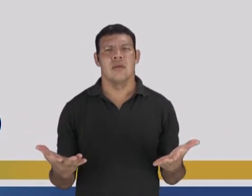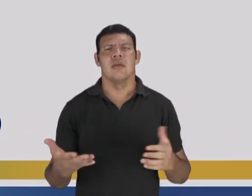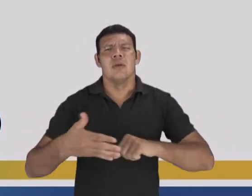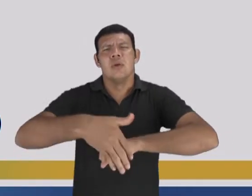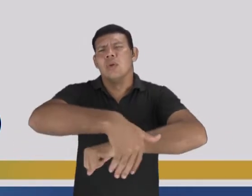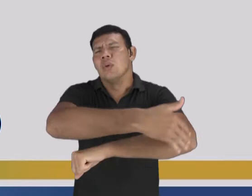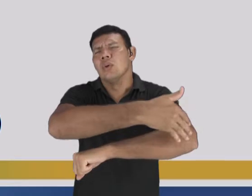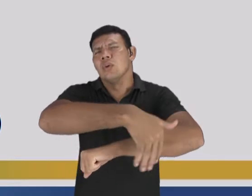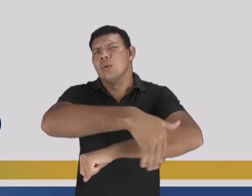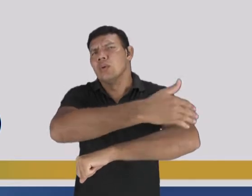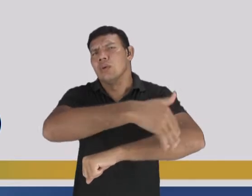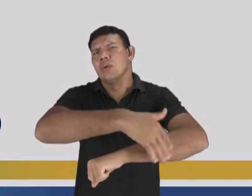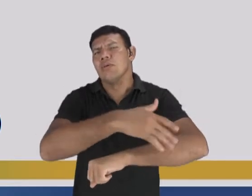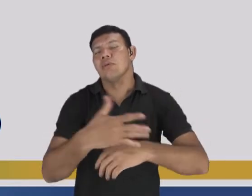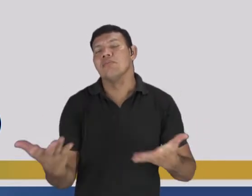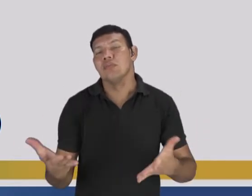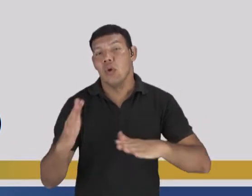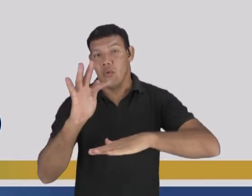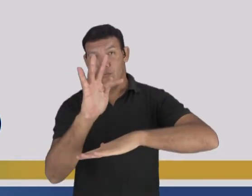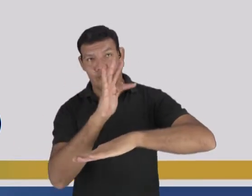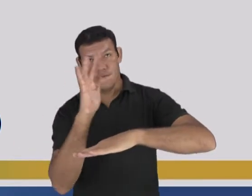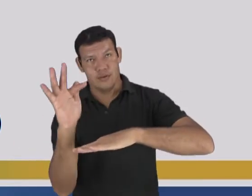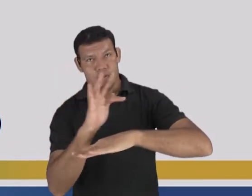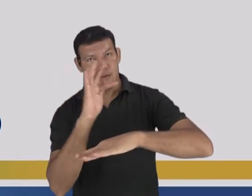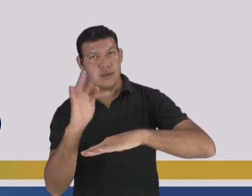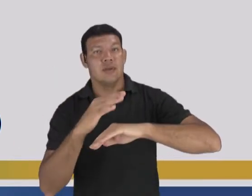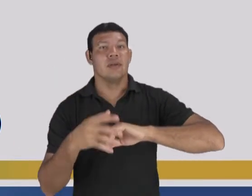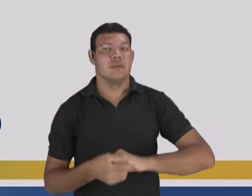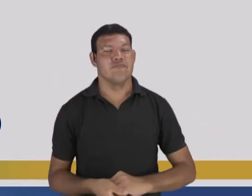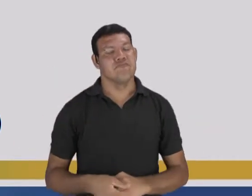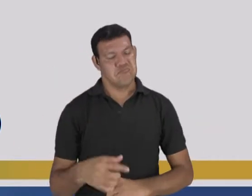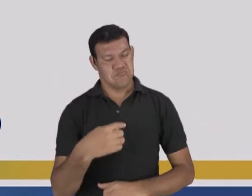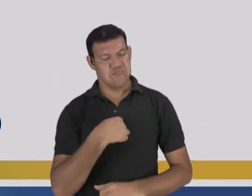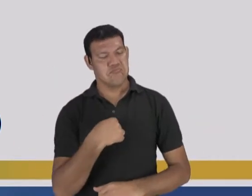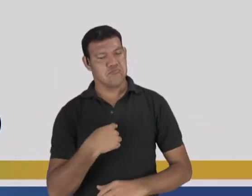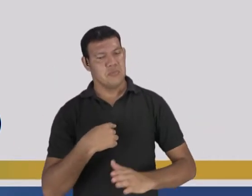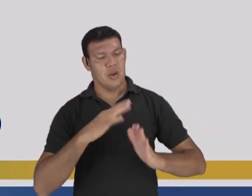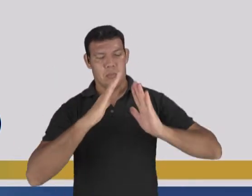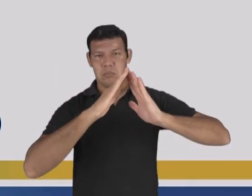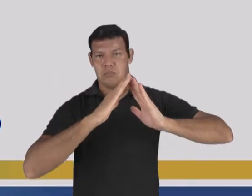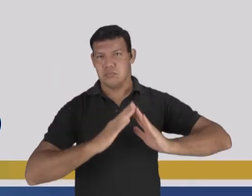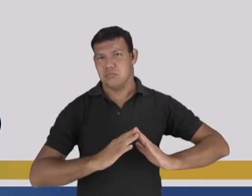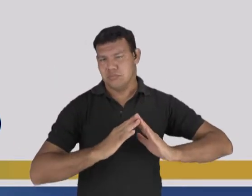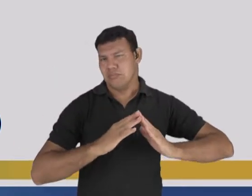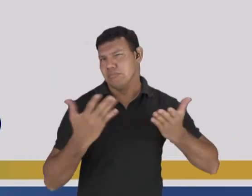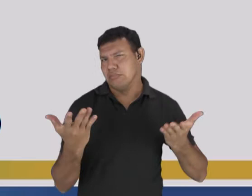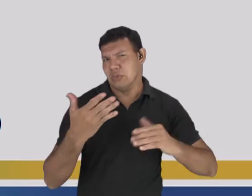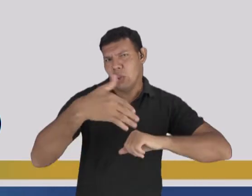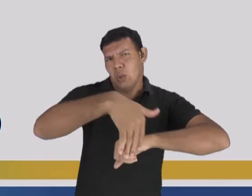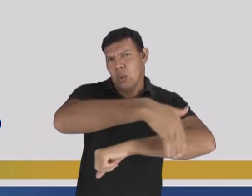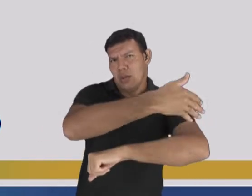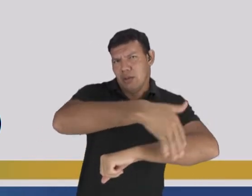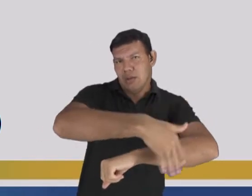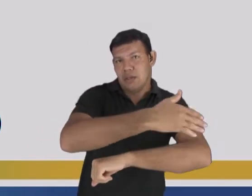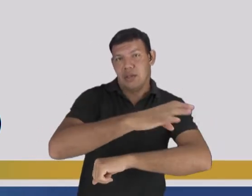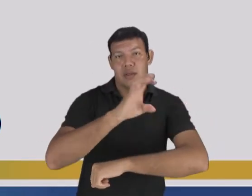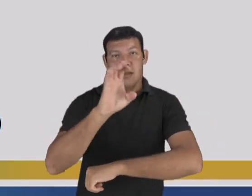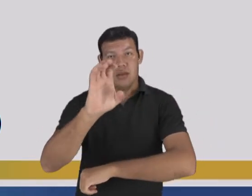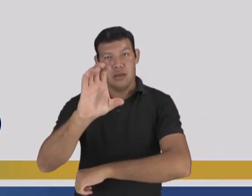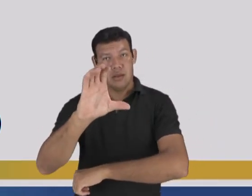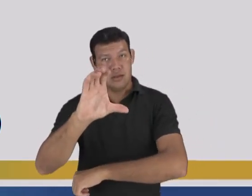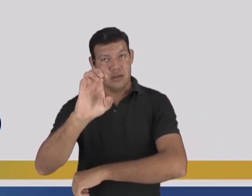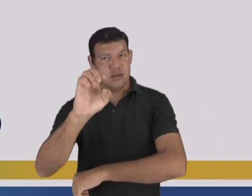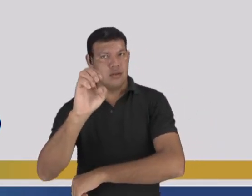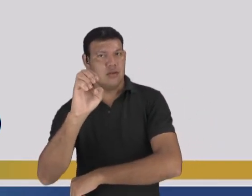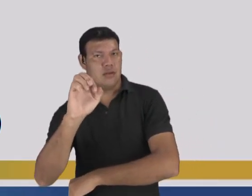vives, né, na maneira informal. E aí, disso, eu vivo em la calle Ceará,